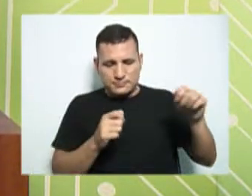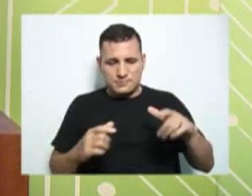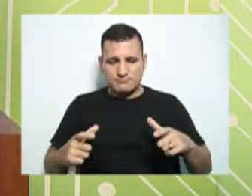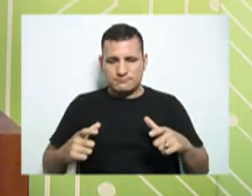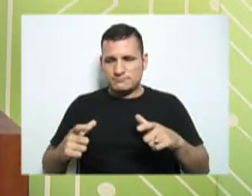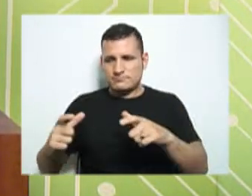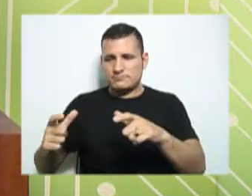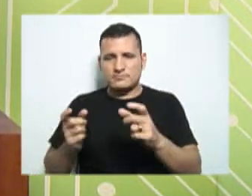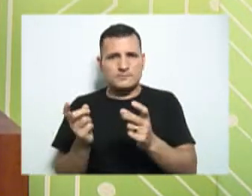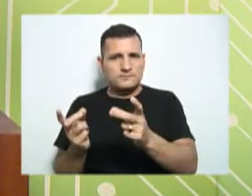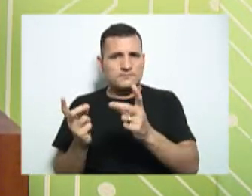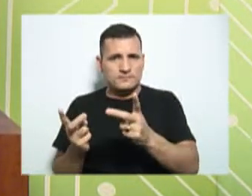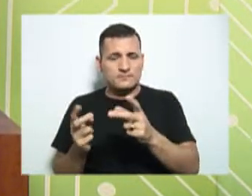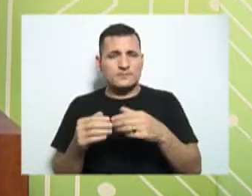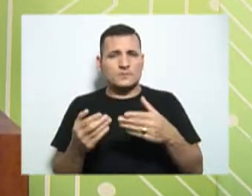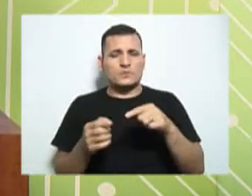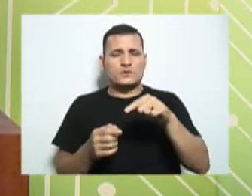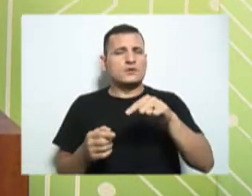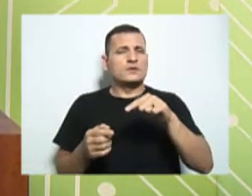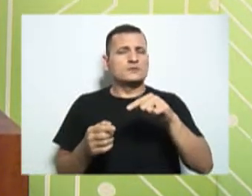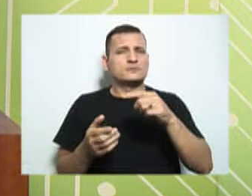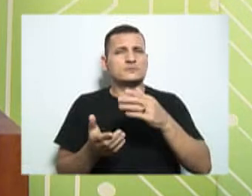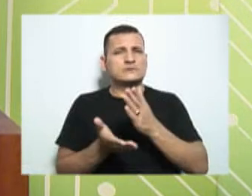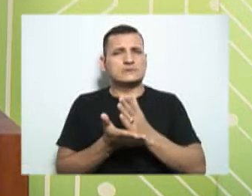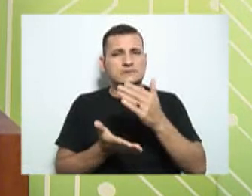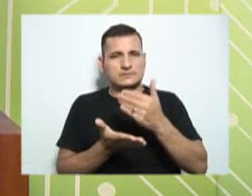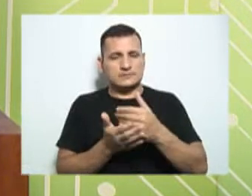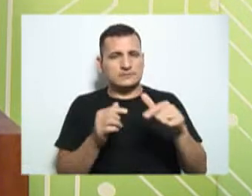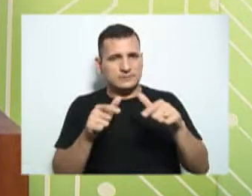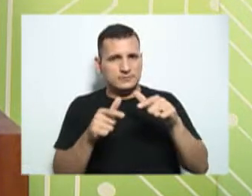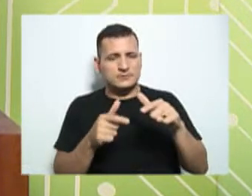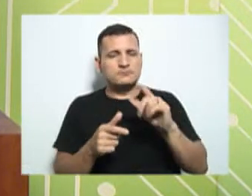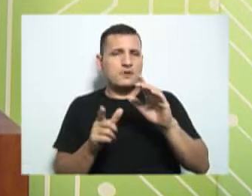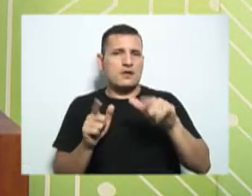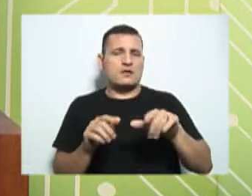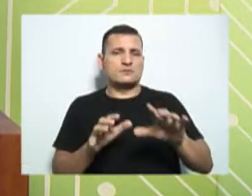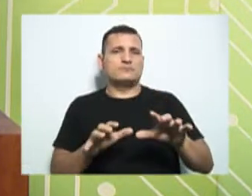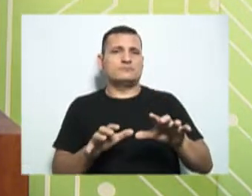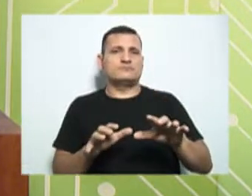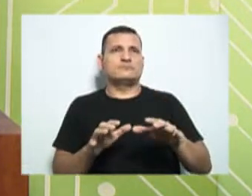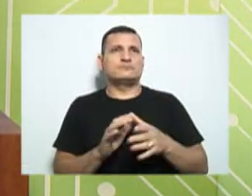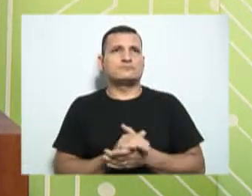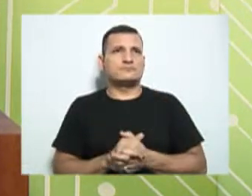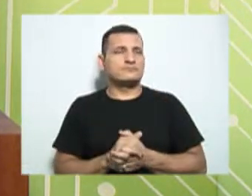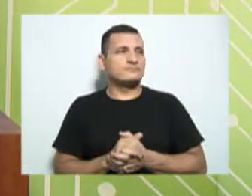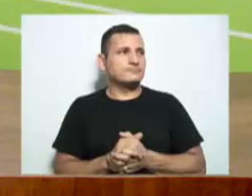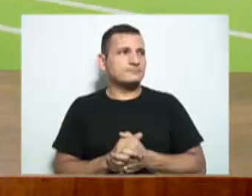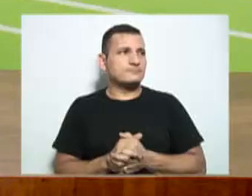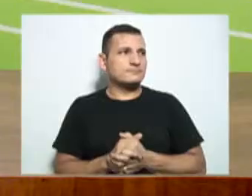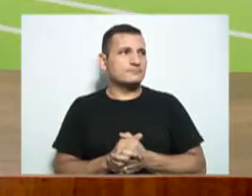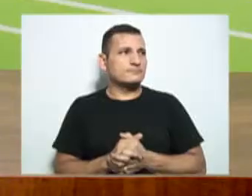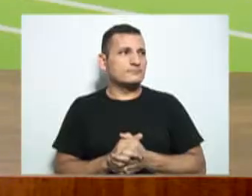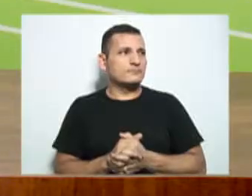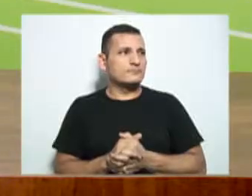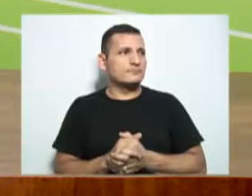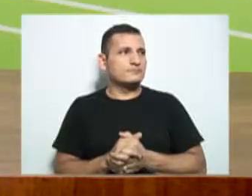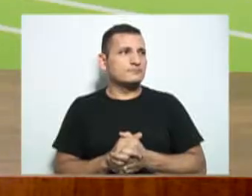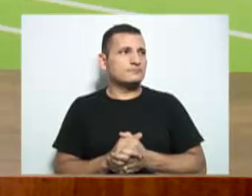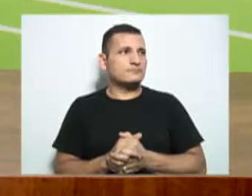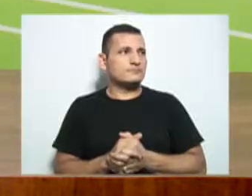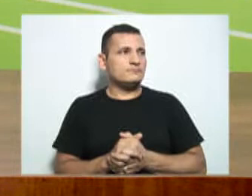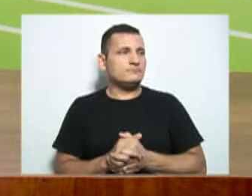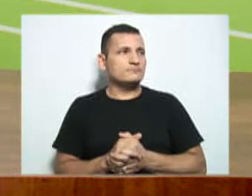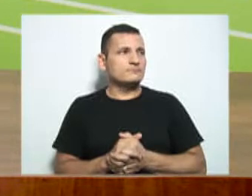vendido. Então, esse custeio por essa questão das atividades funciona dessa forma. Não é, professora Fernanda? Isso. É o